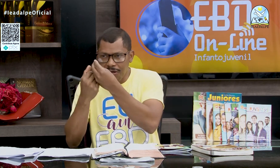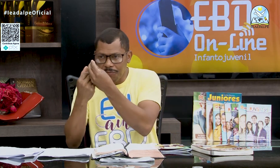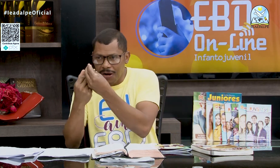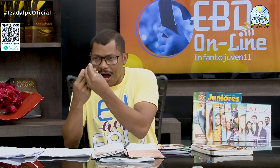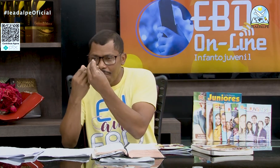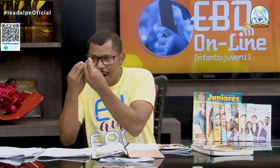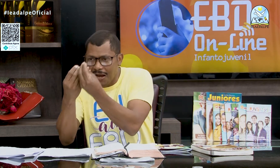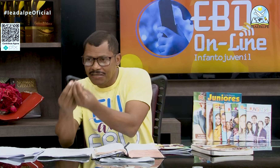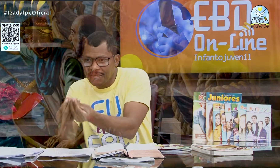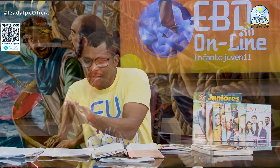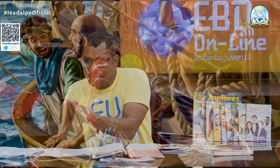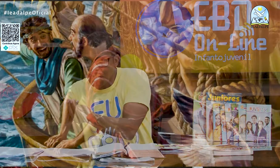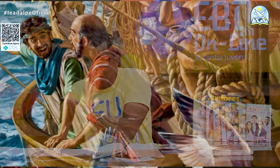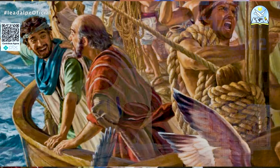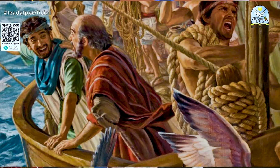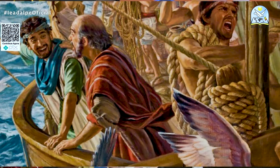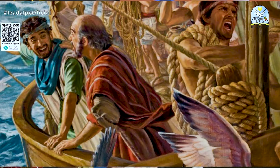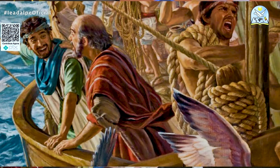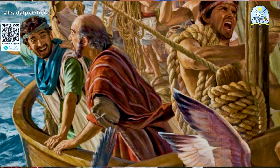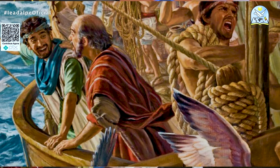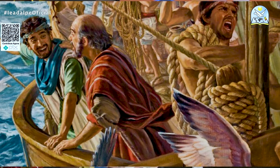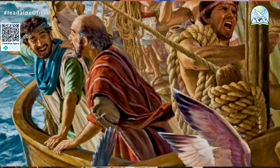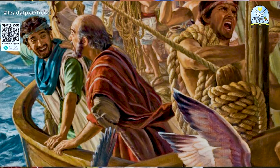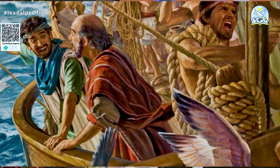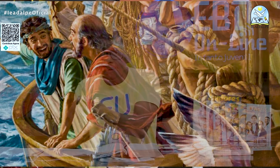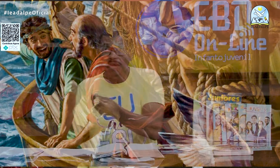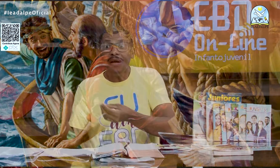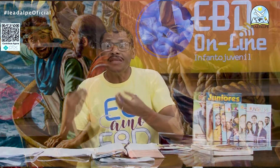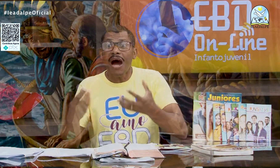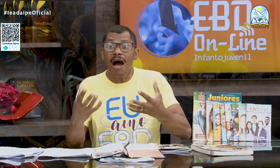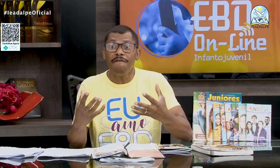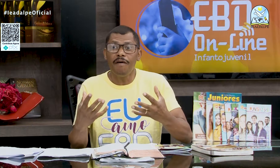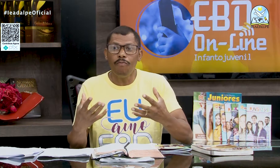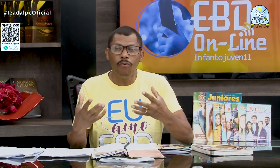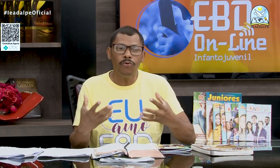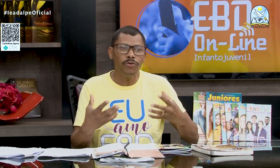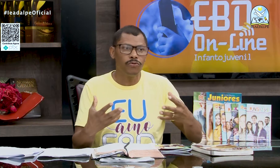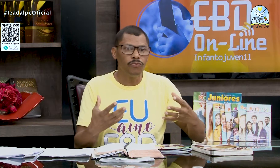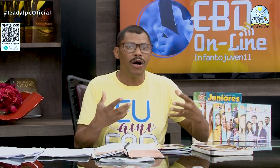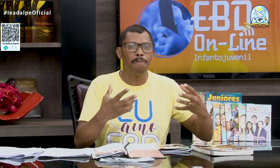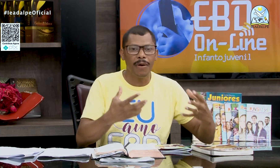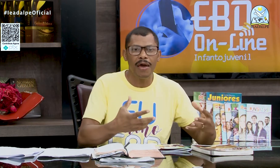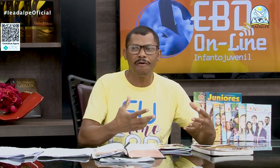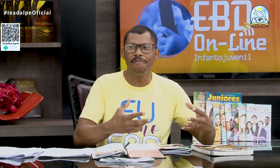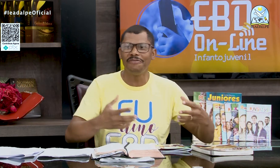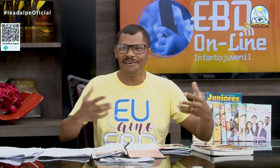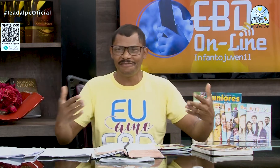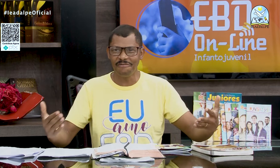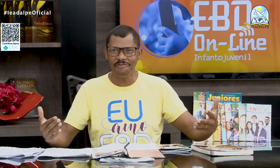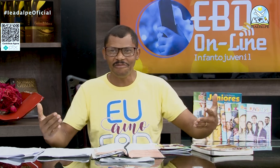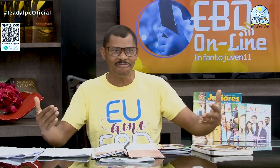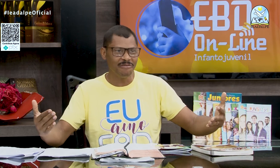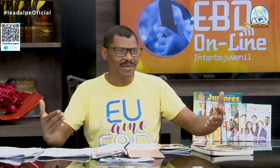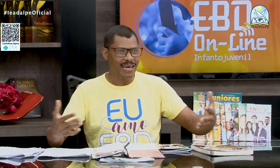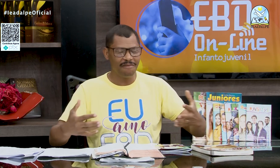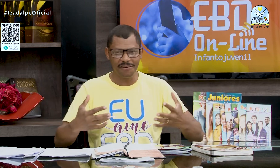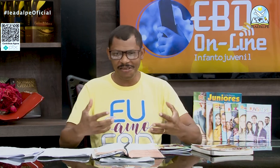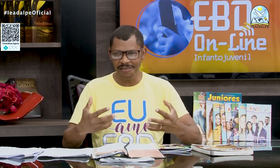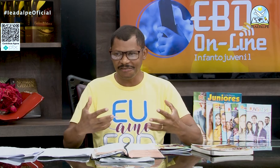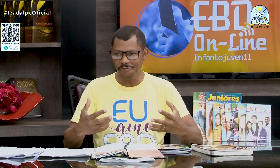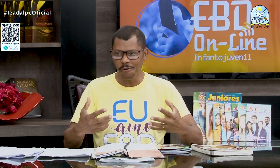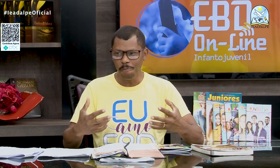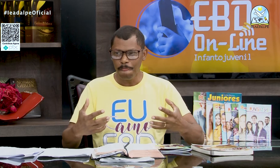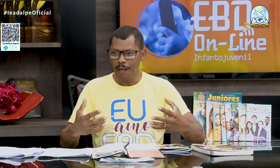ou mesmo a embarcação Como o navio e andavam muito a pé como Jesus